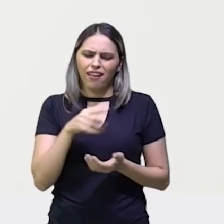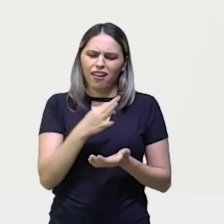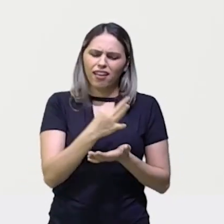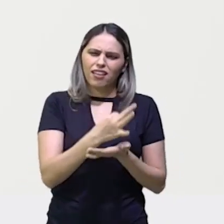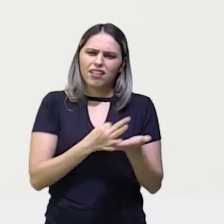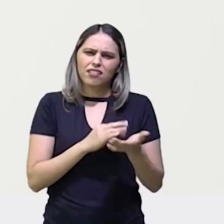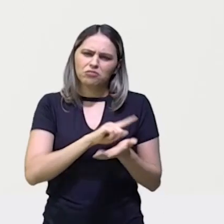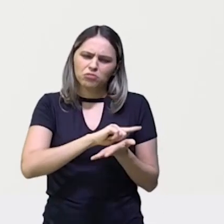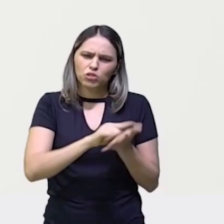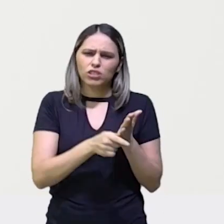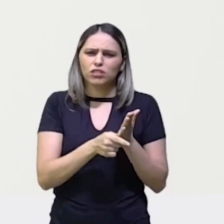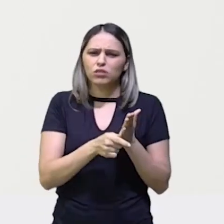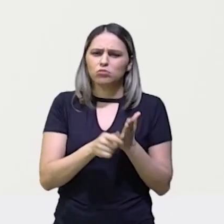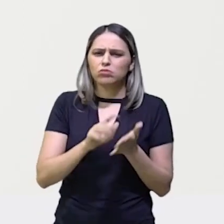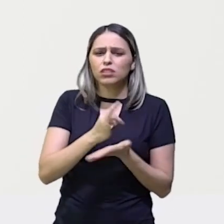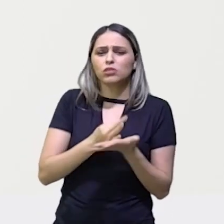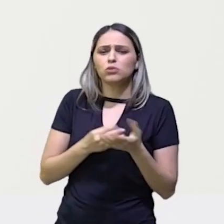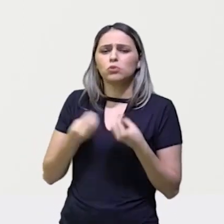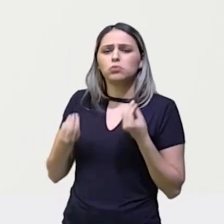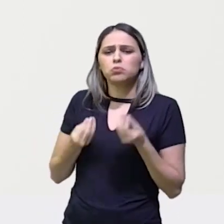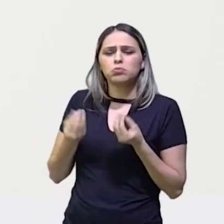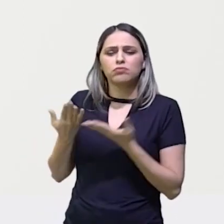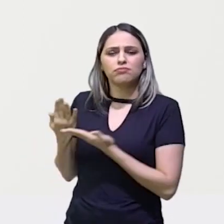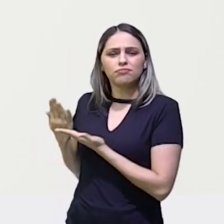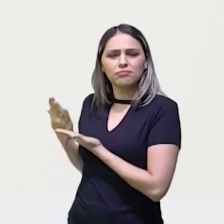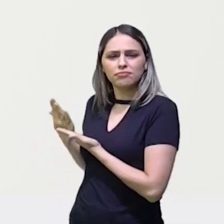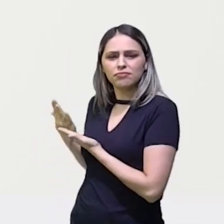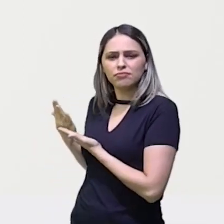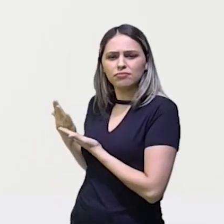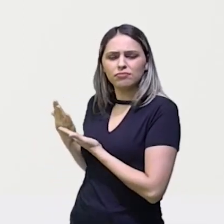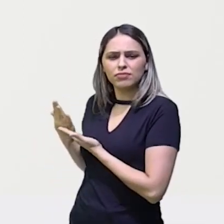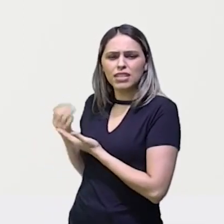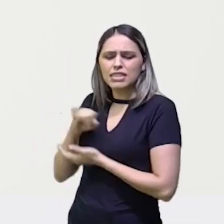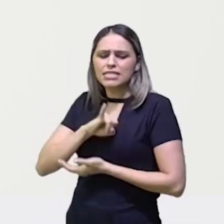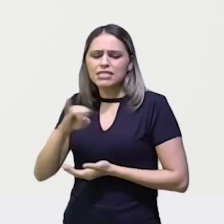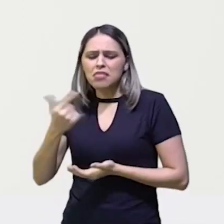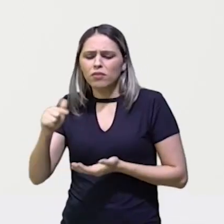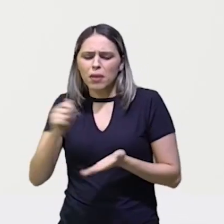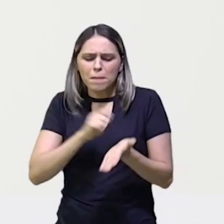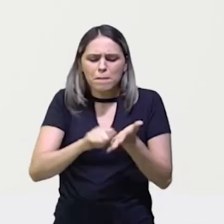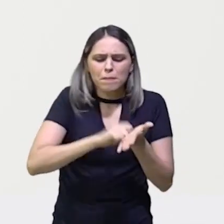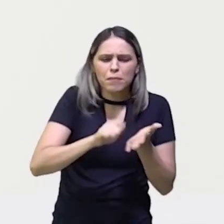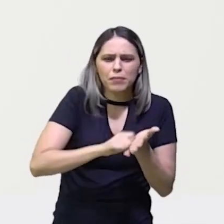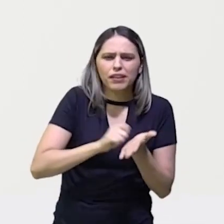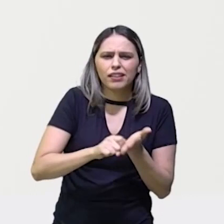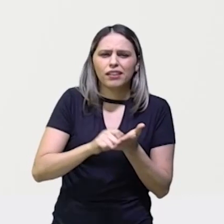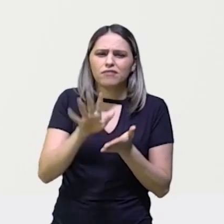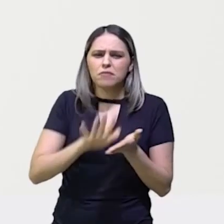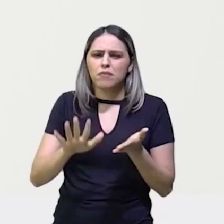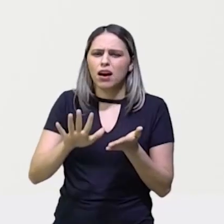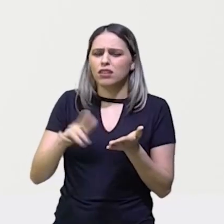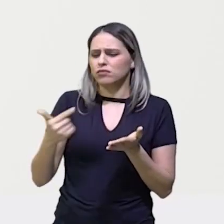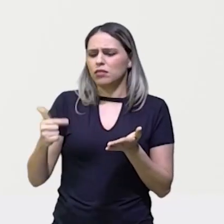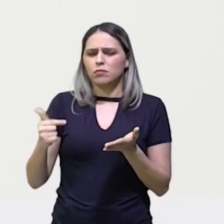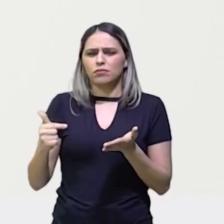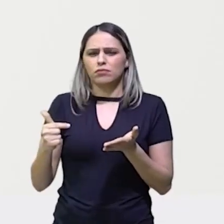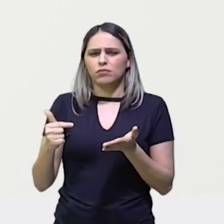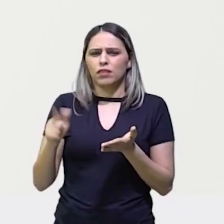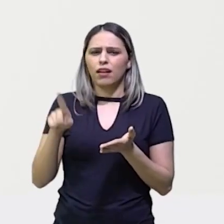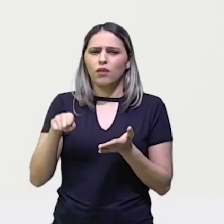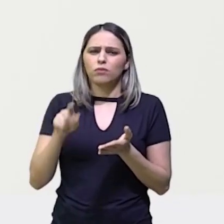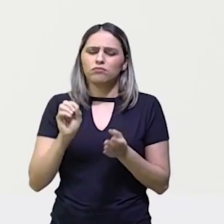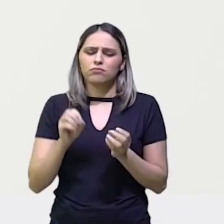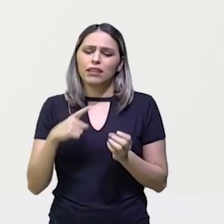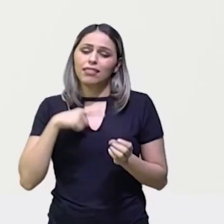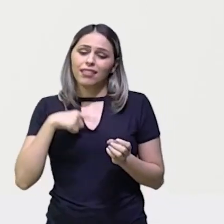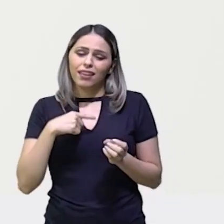um gênero textual? Se não estivesse nada escrito em nenhuma imagem, ela seria um portador, tá bom?